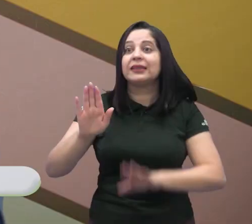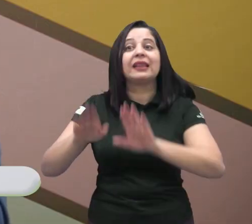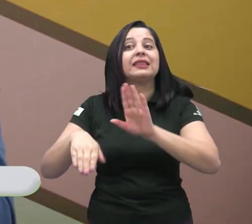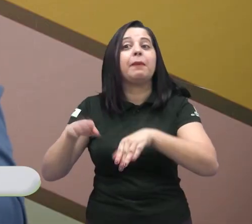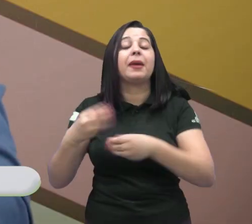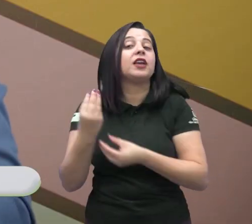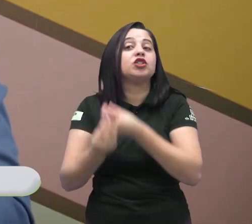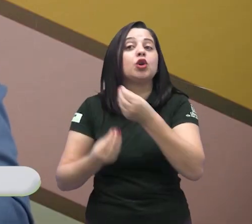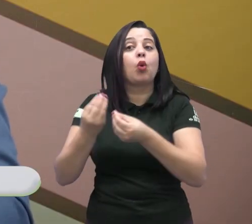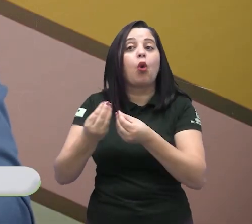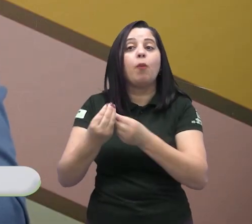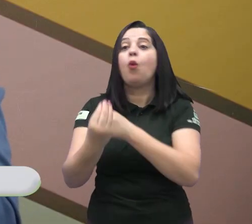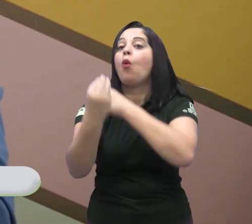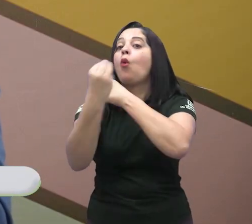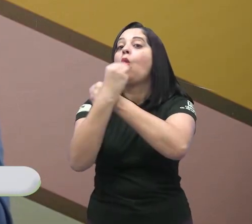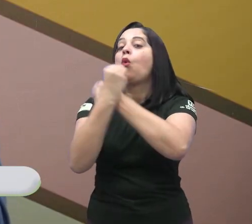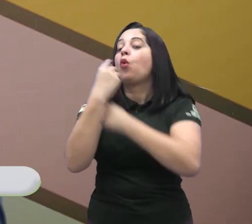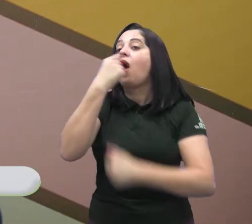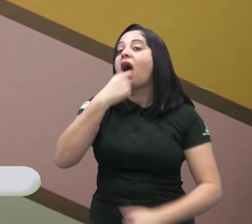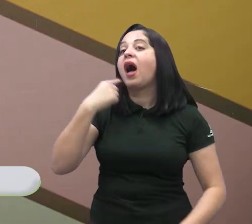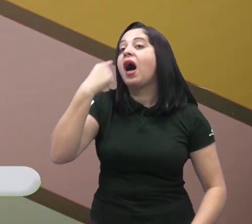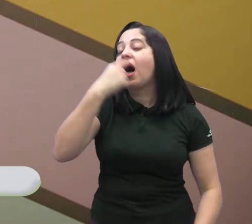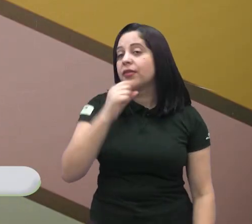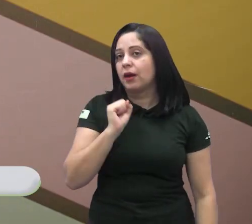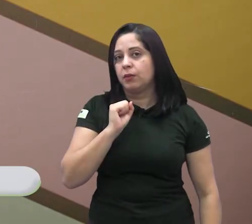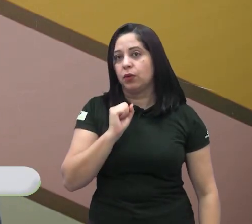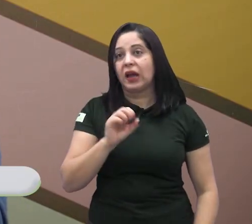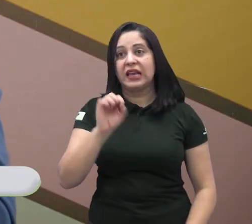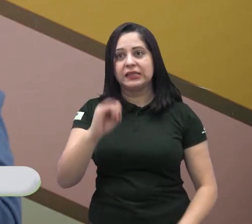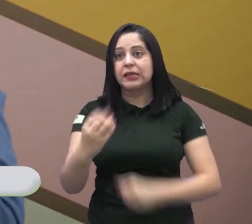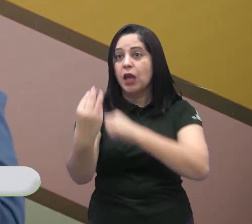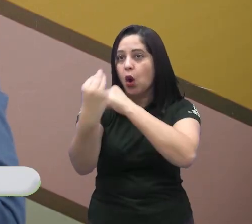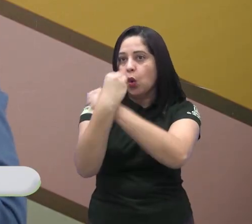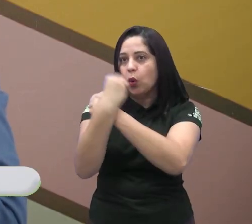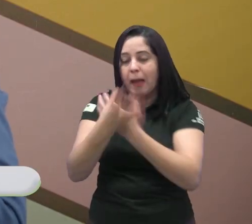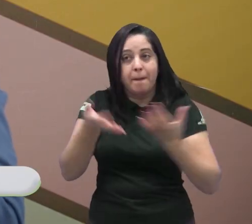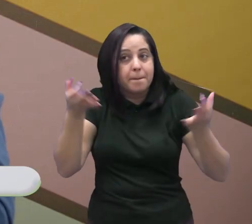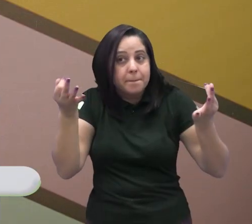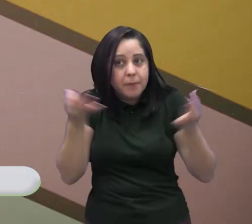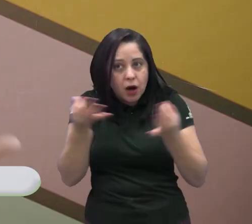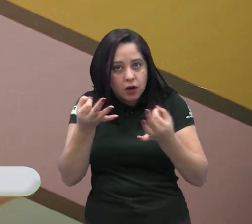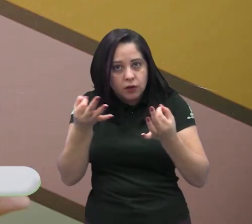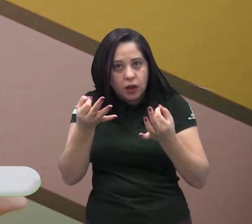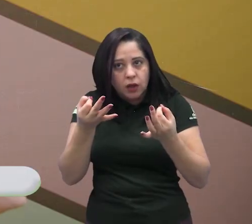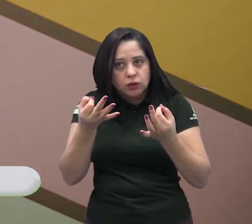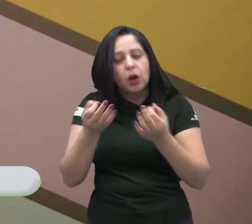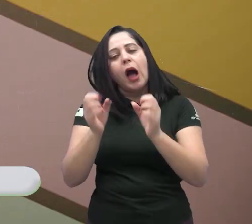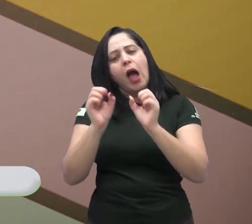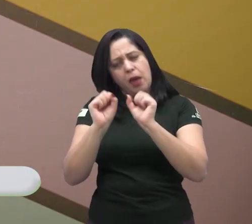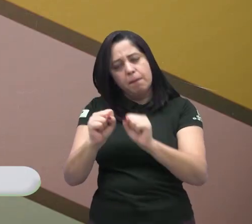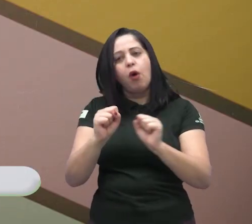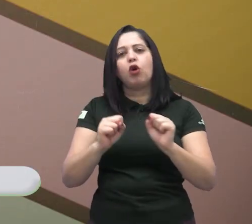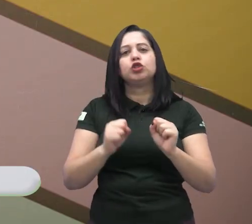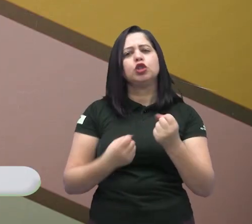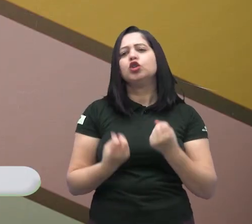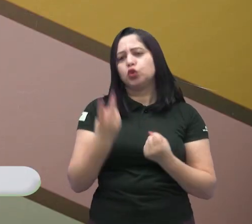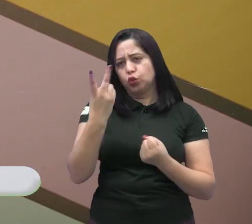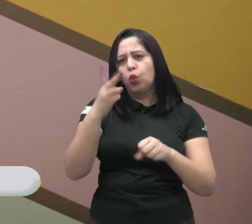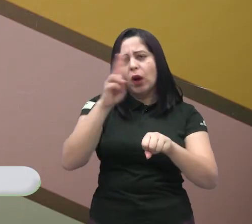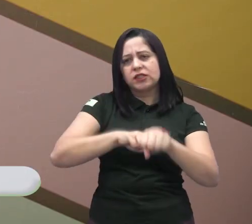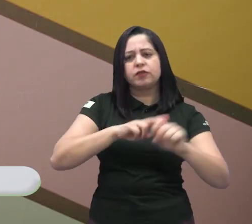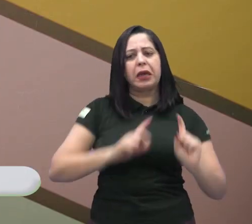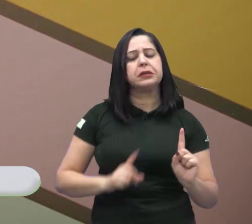você cuida no seu dia a dia. Quanto mais você cuida, a gente pode espaçar essa visita ao dentista 2 vezes ao